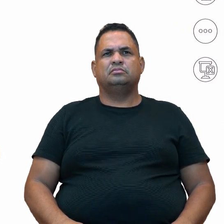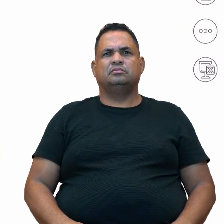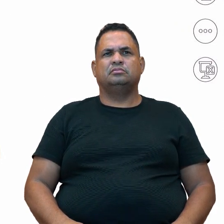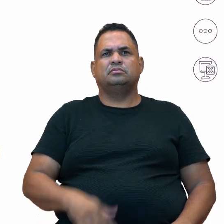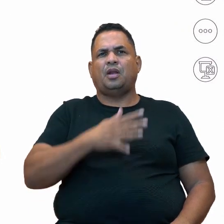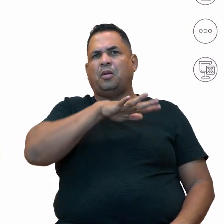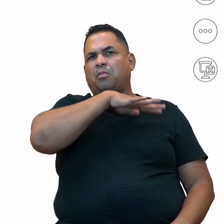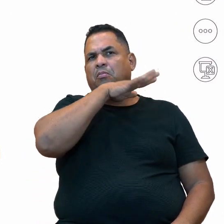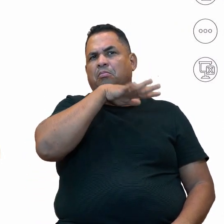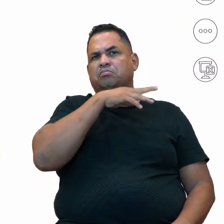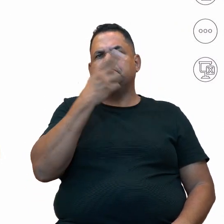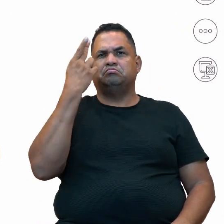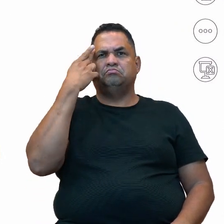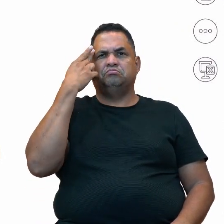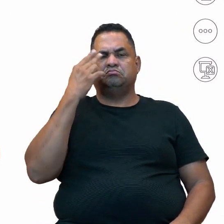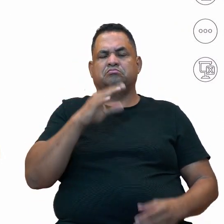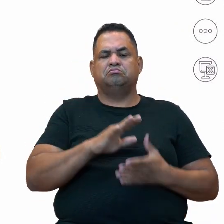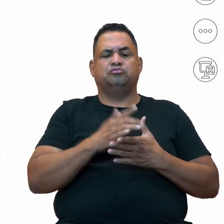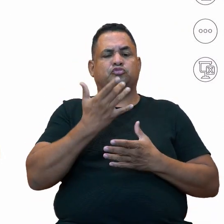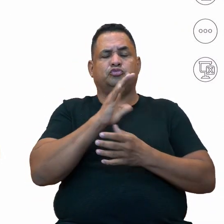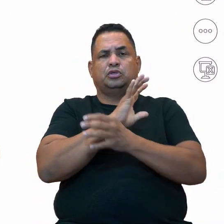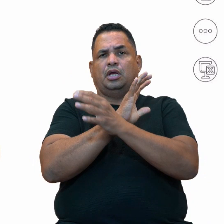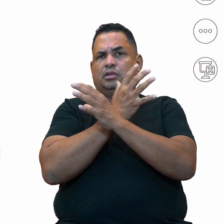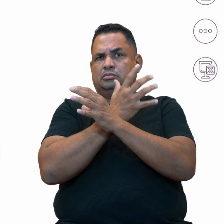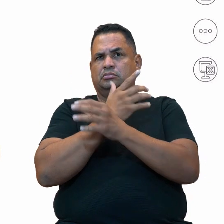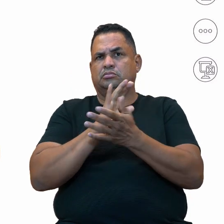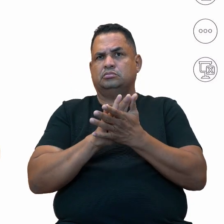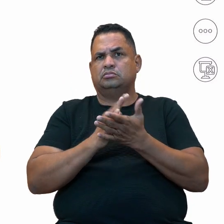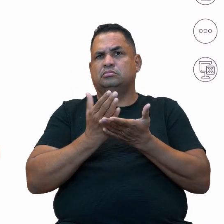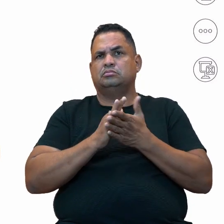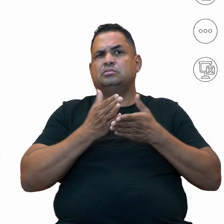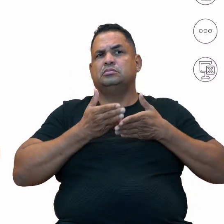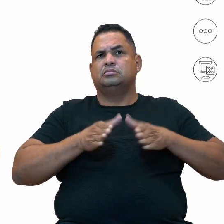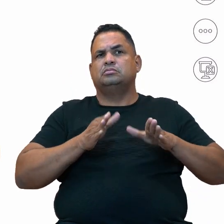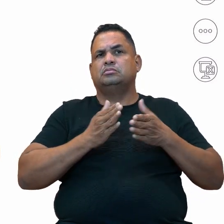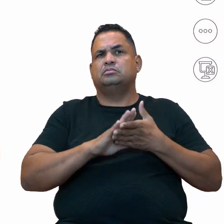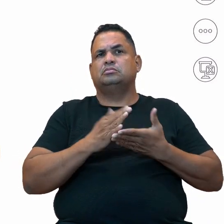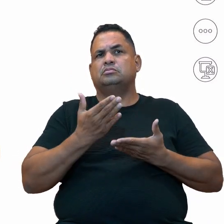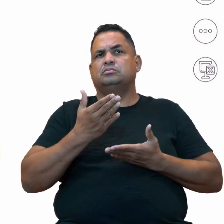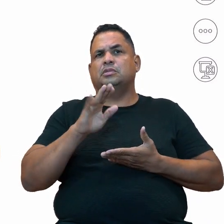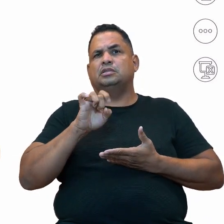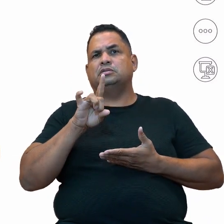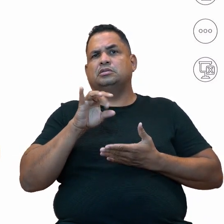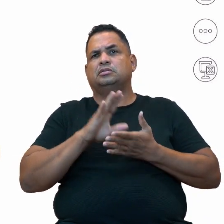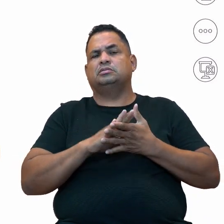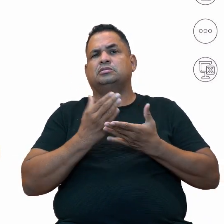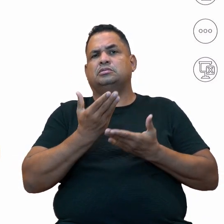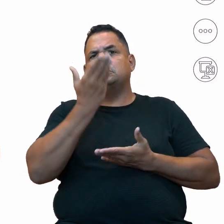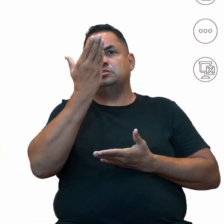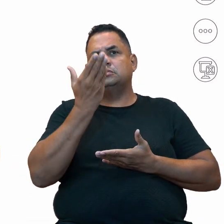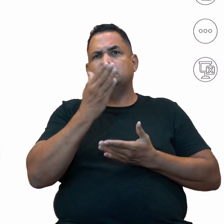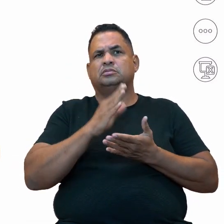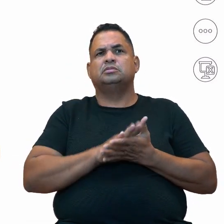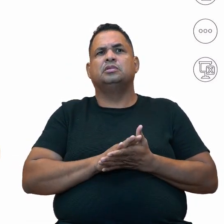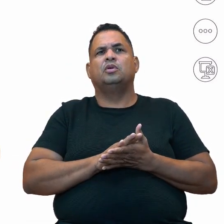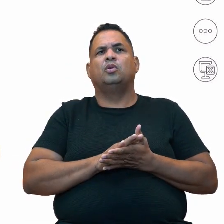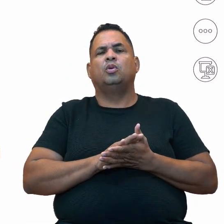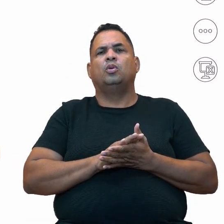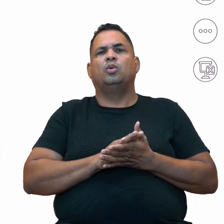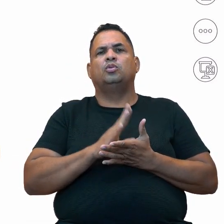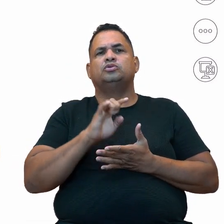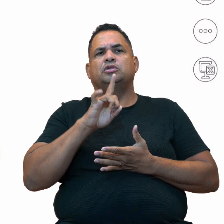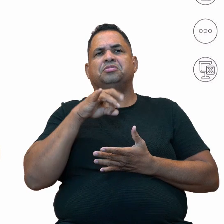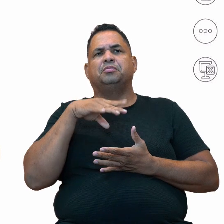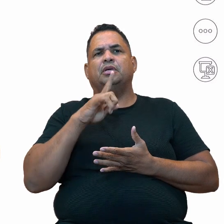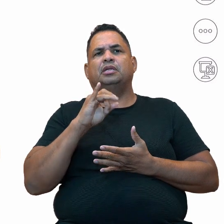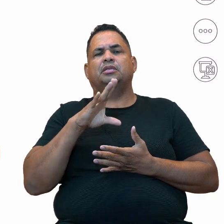animais, geralmente os invertebrados, um tipo de reprodução assexuada é o brotamento, ou também chamado de gemiparidade. Olha que lindinho,